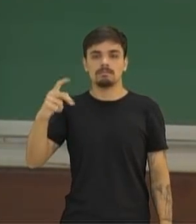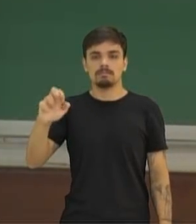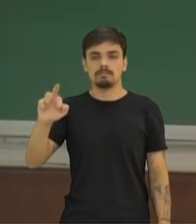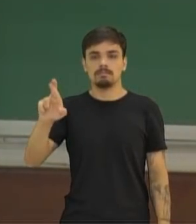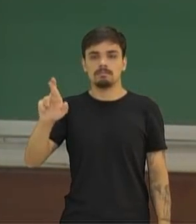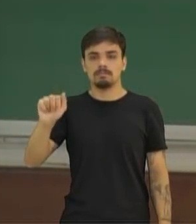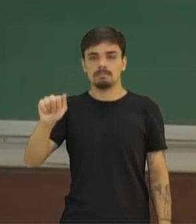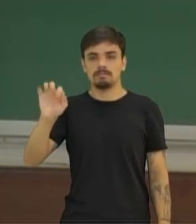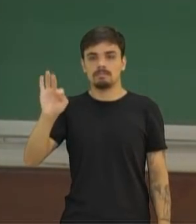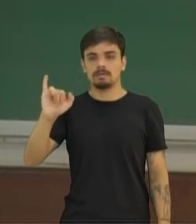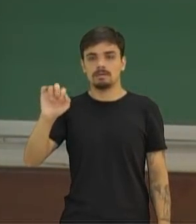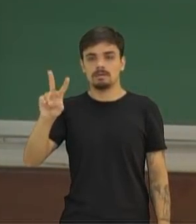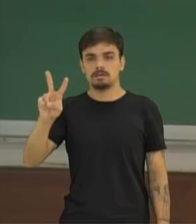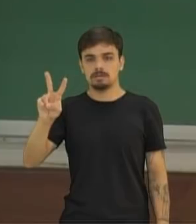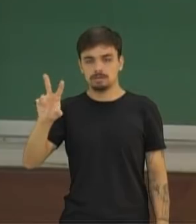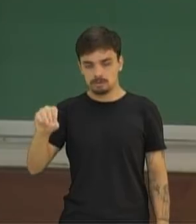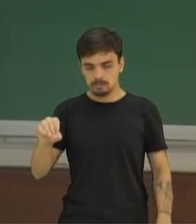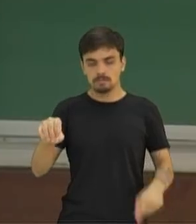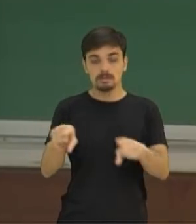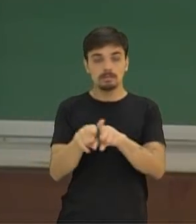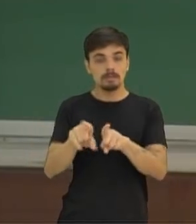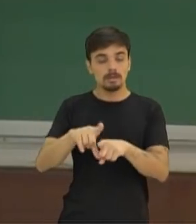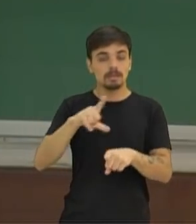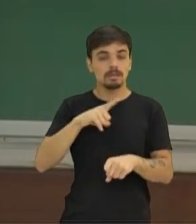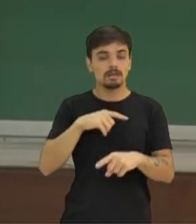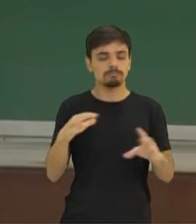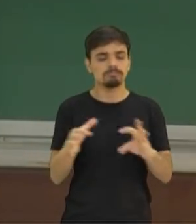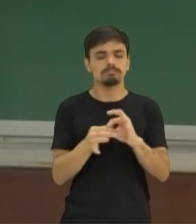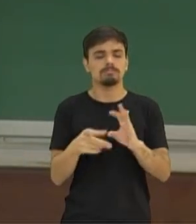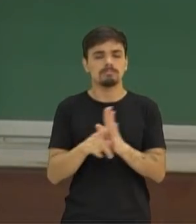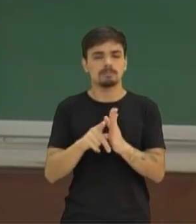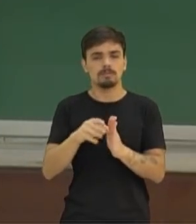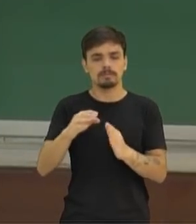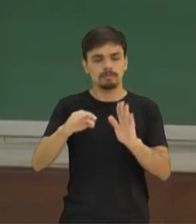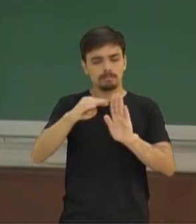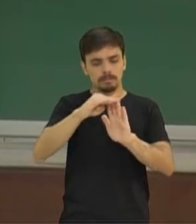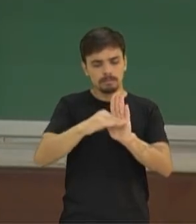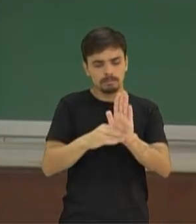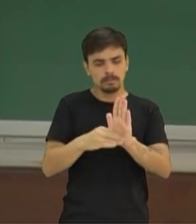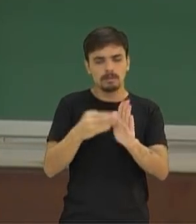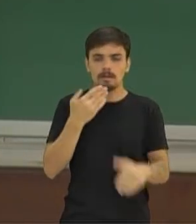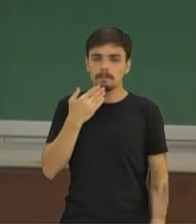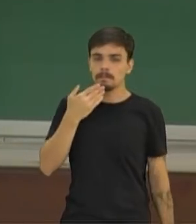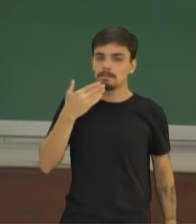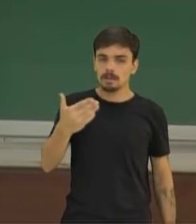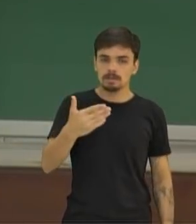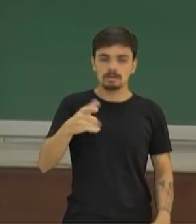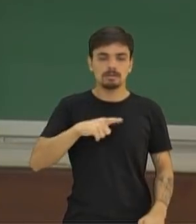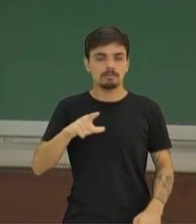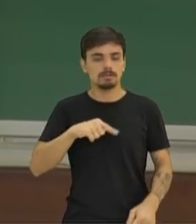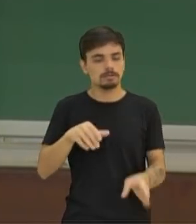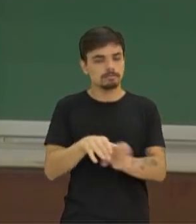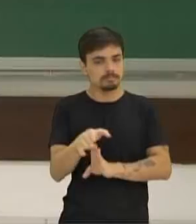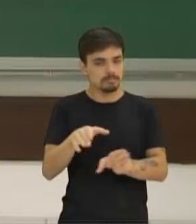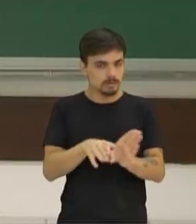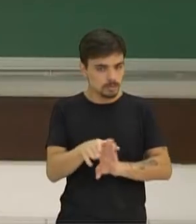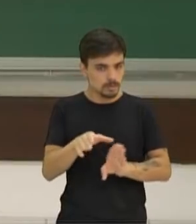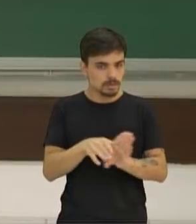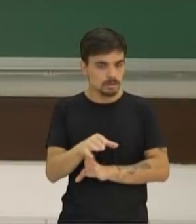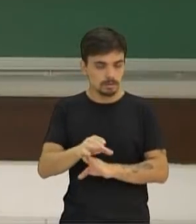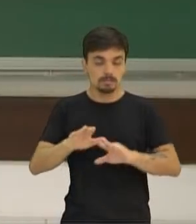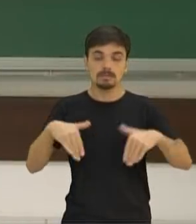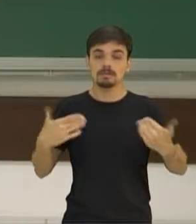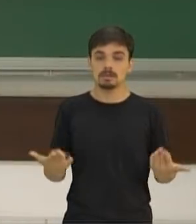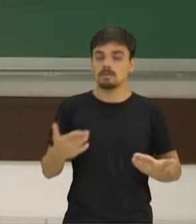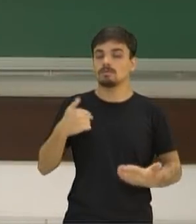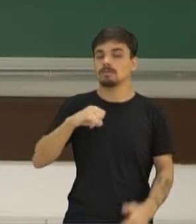de injuntivo, que estabelece um sentido de ordem, pedido e conselho. Então, se nós formos